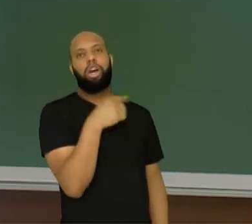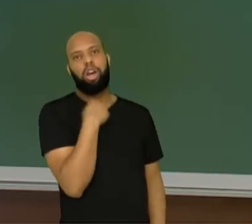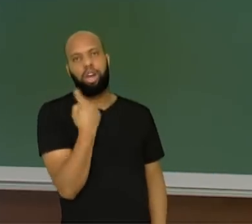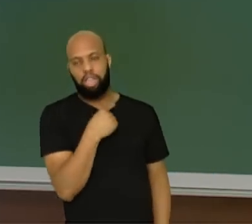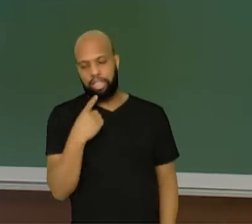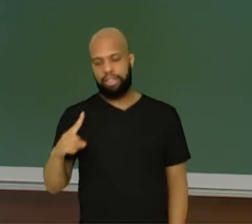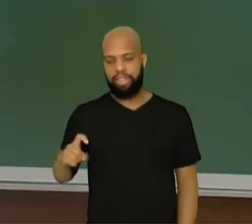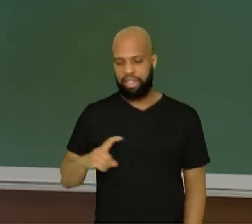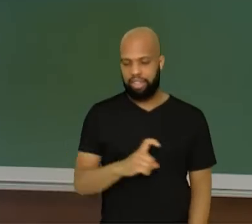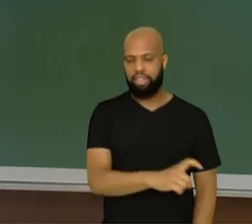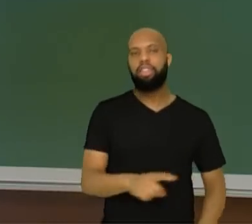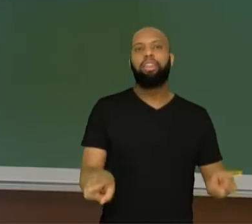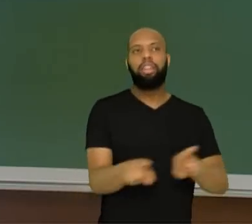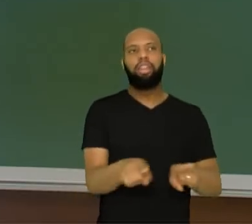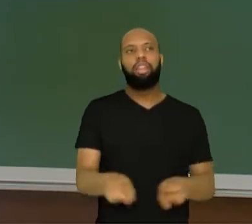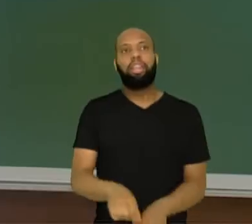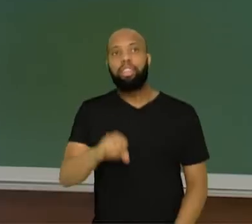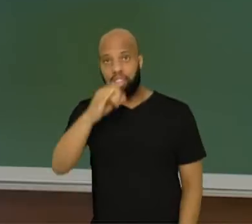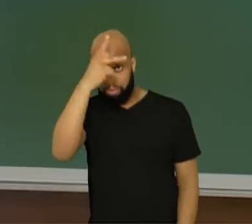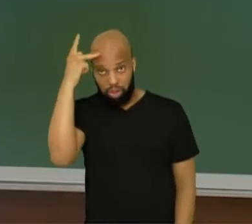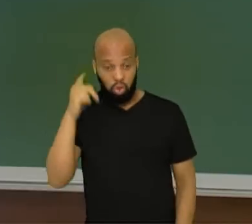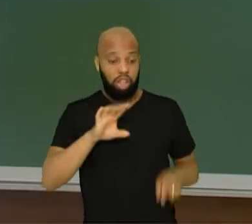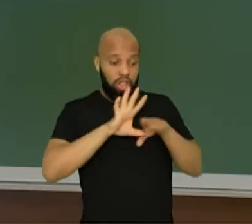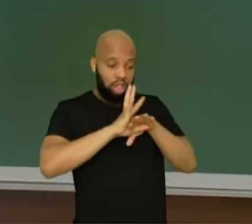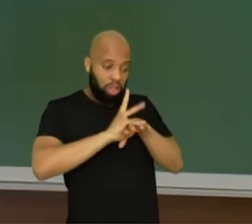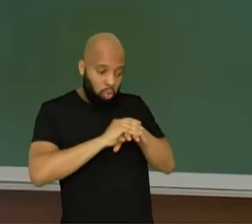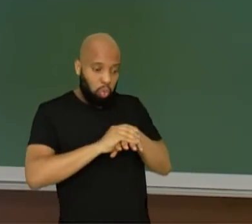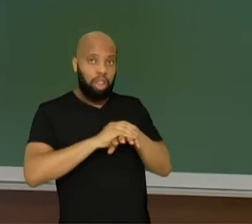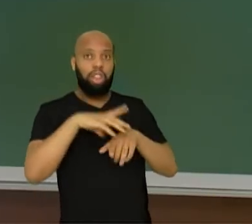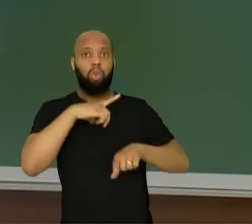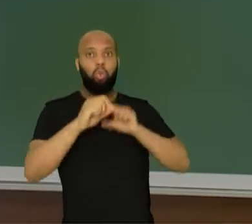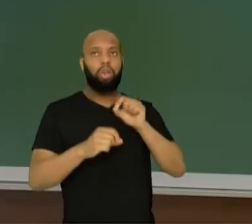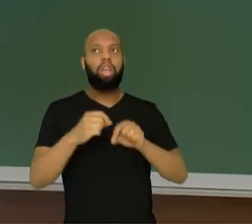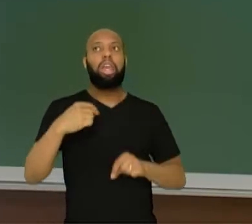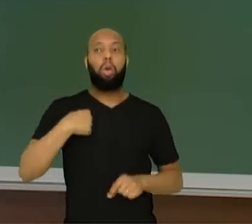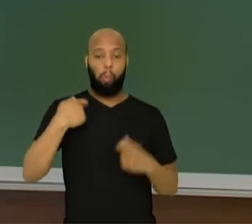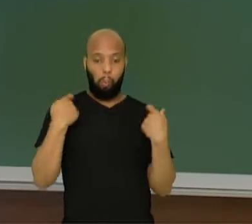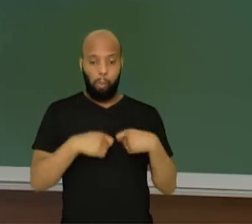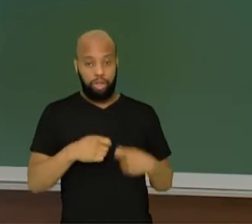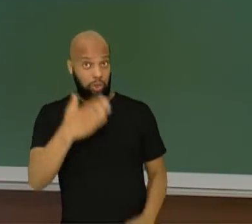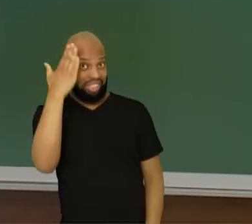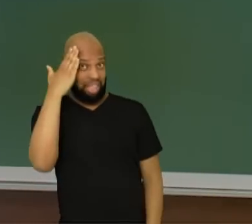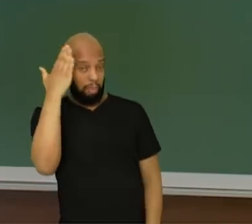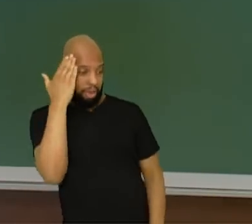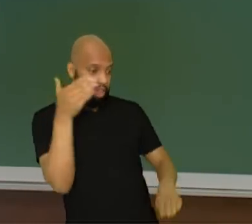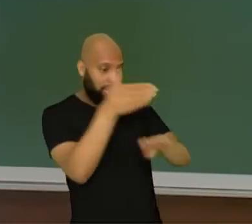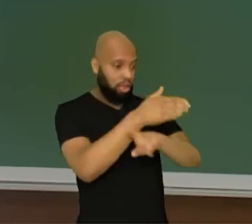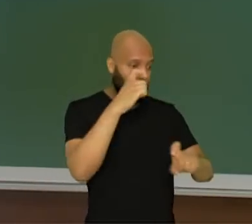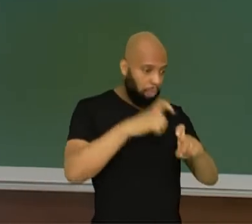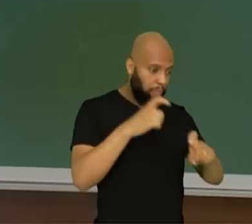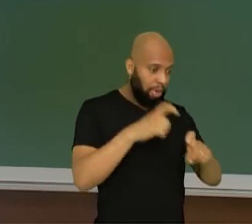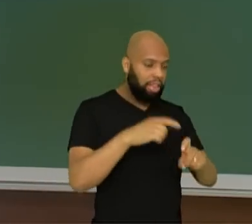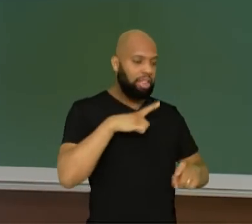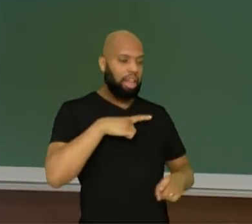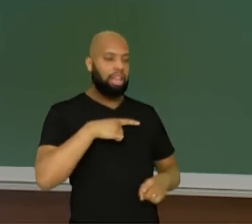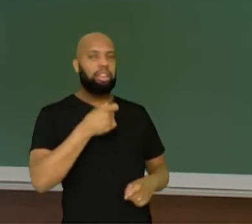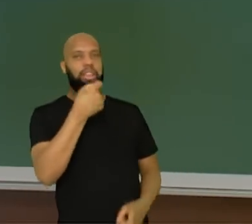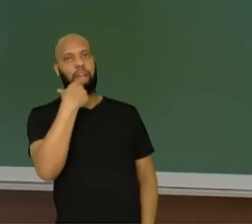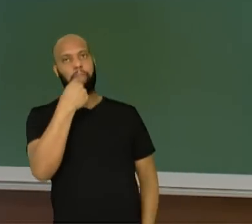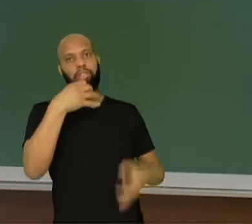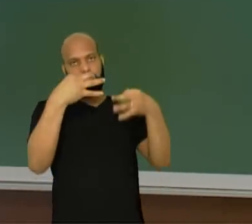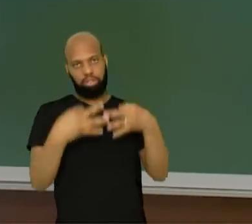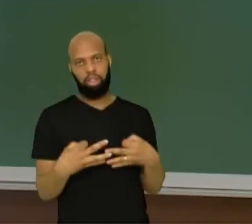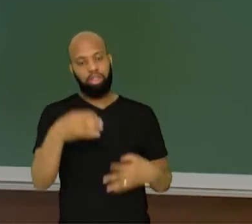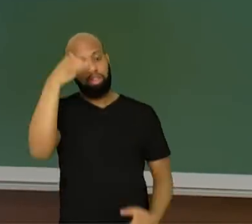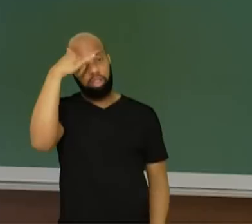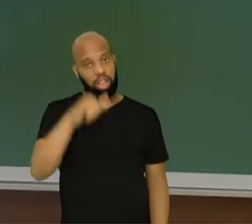E, consequentemente, quando a pessoa está doente, ela ter o conhecimento que ela está doente e ter o seu devido tratamento, para que ela